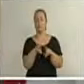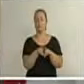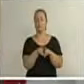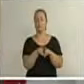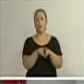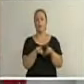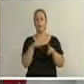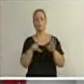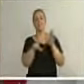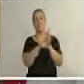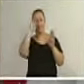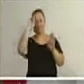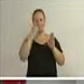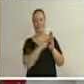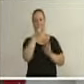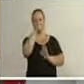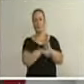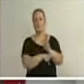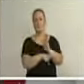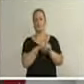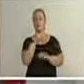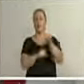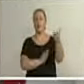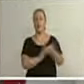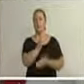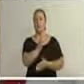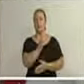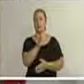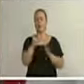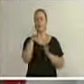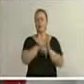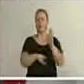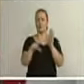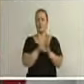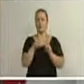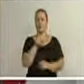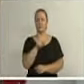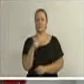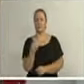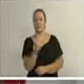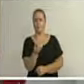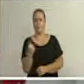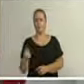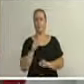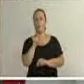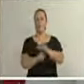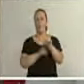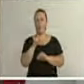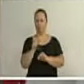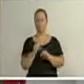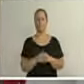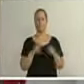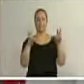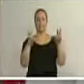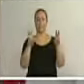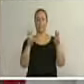aprovado, o projeto de lei 7161, em trâmite urgente, que trata sobre abertura de créditos